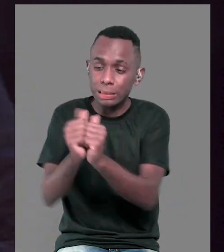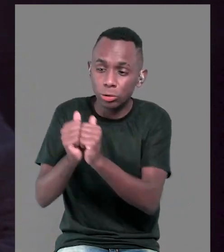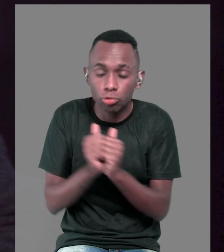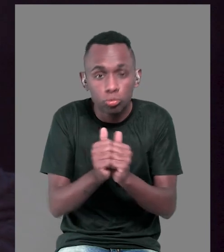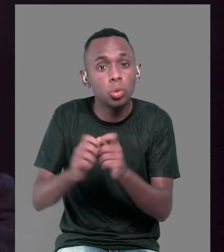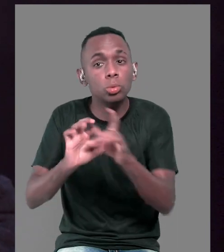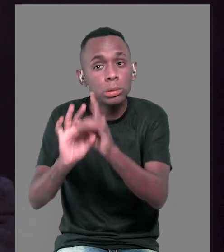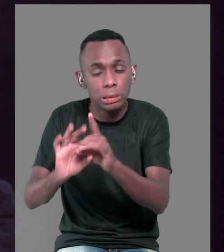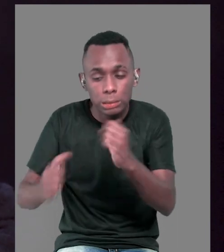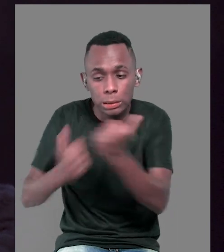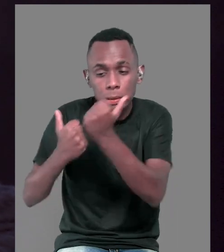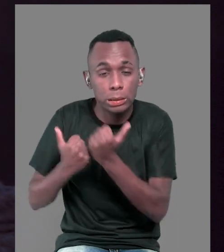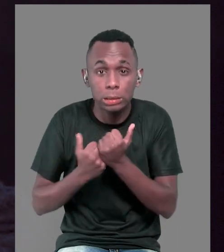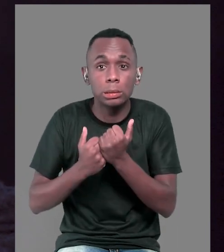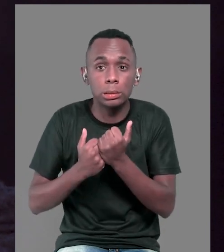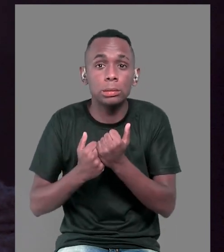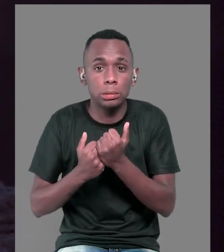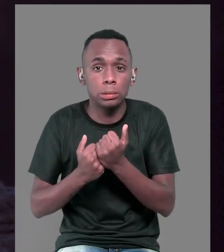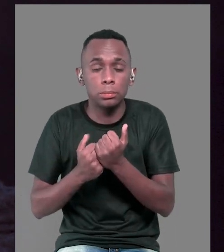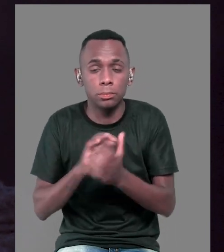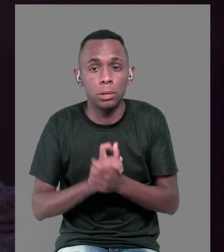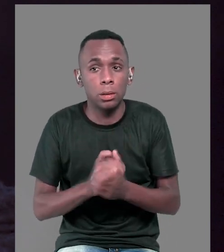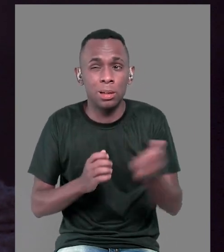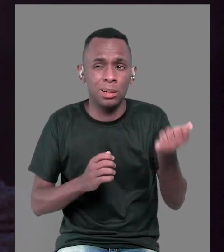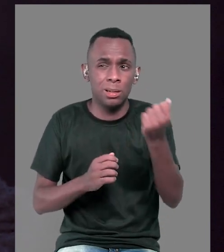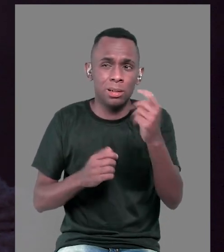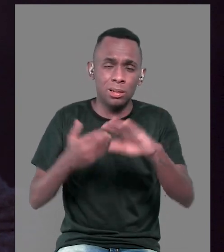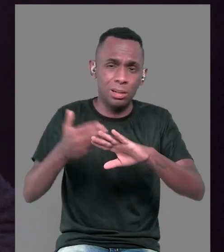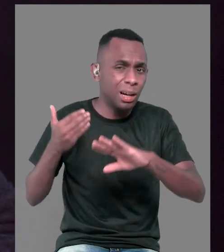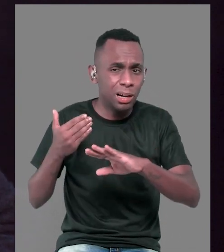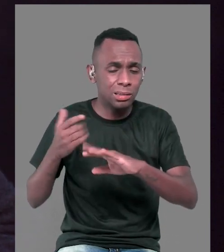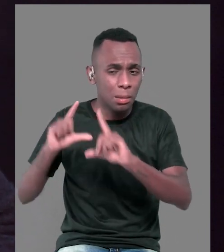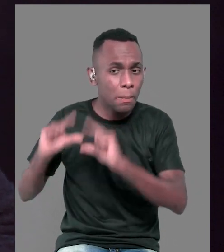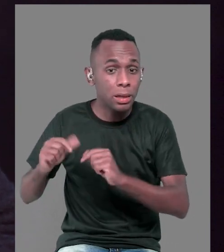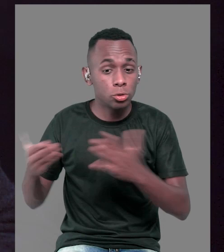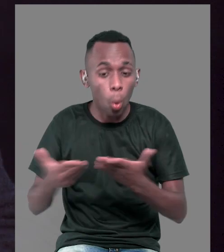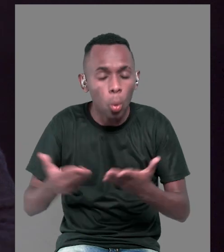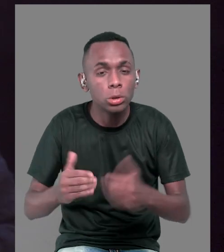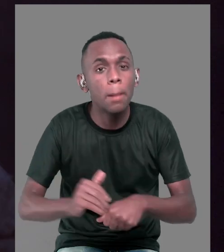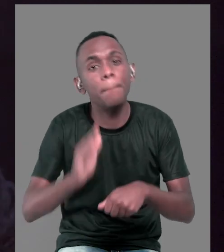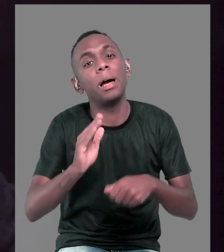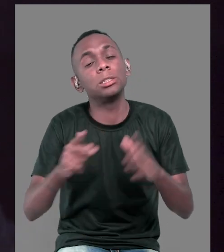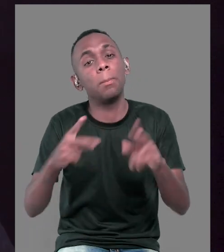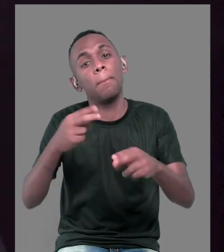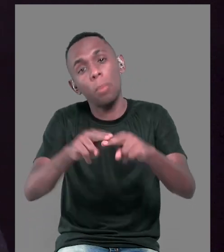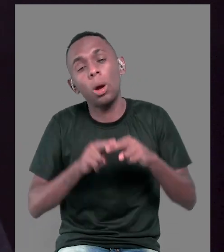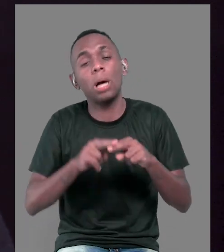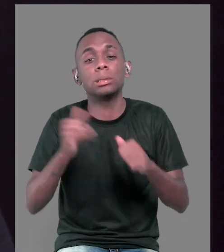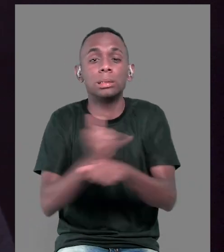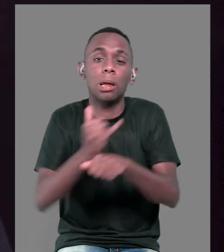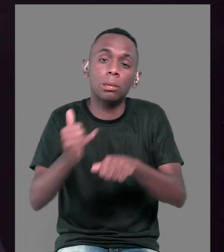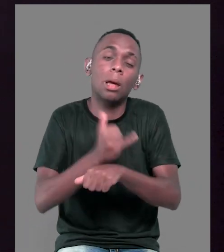naquela época do que hoje, o nosso tempo, com as bolhas da internet. Haverá